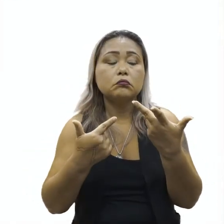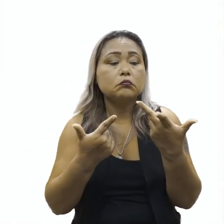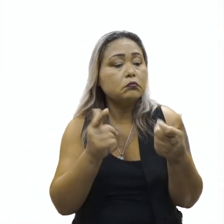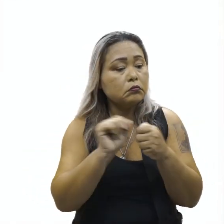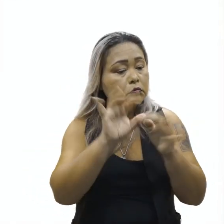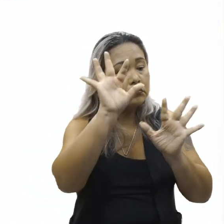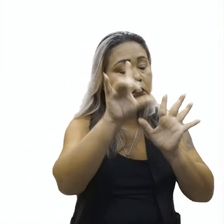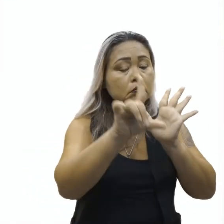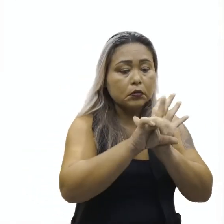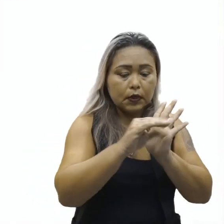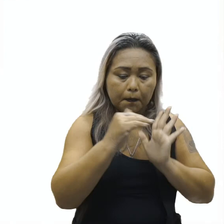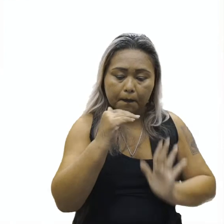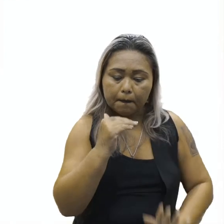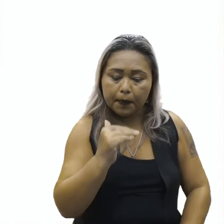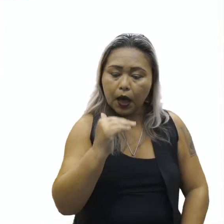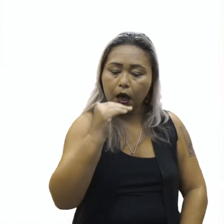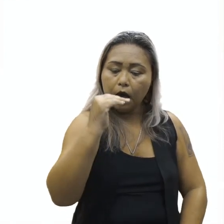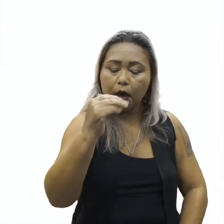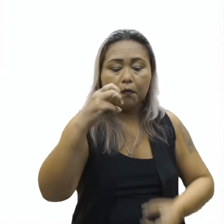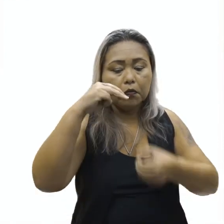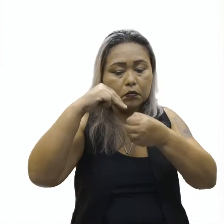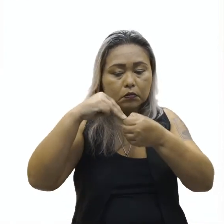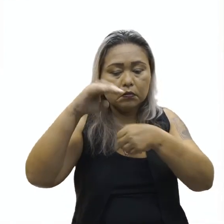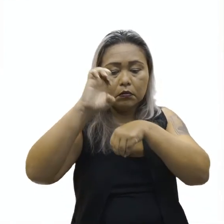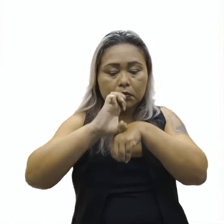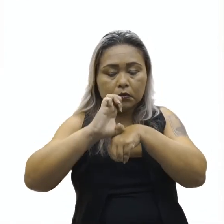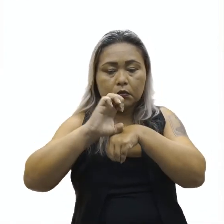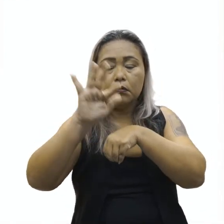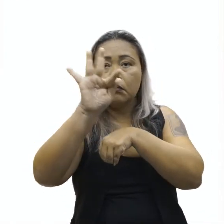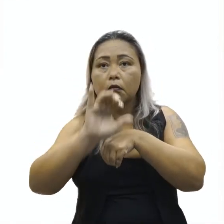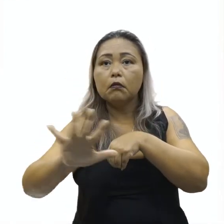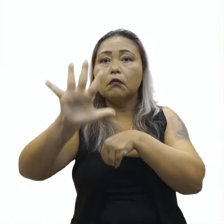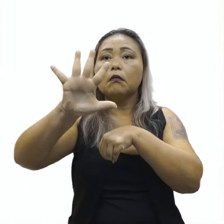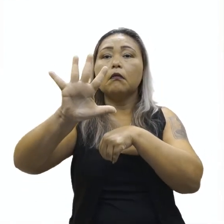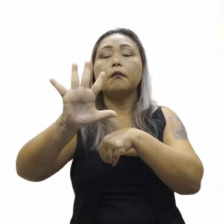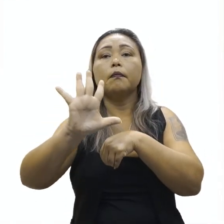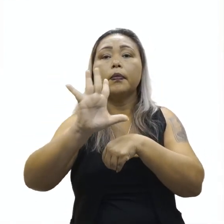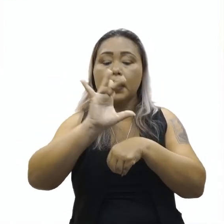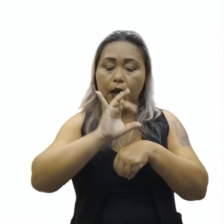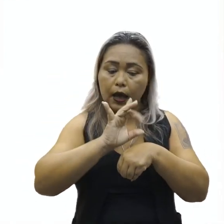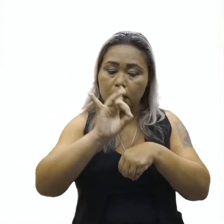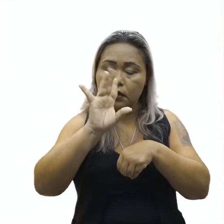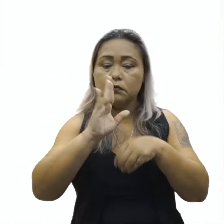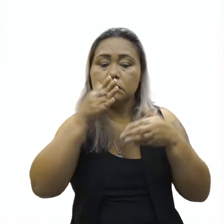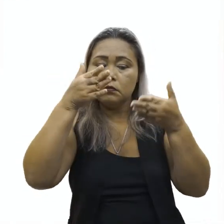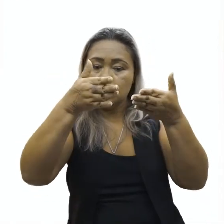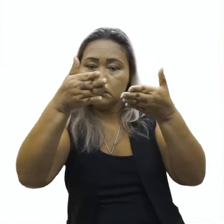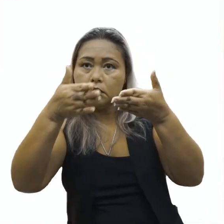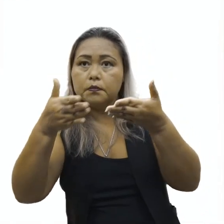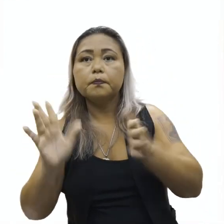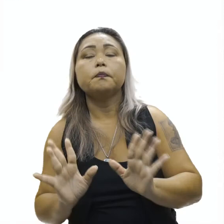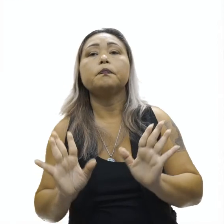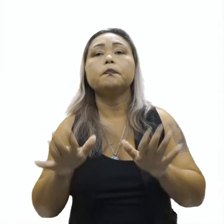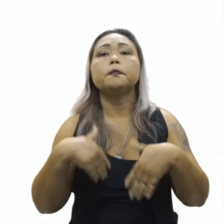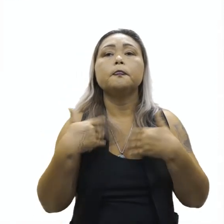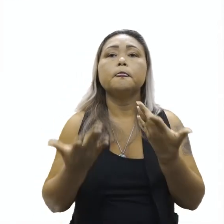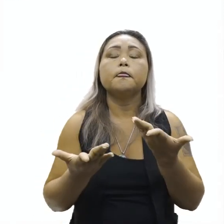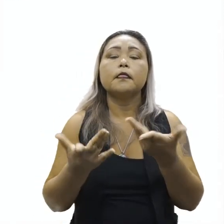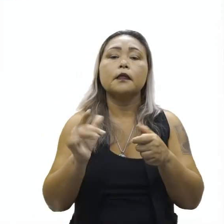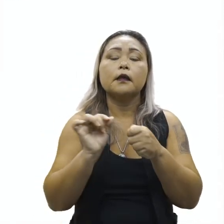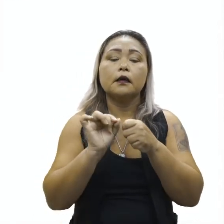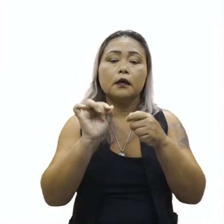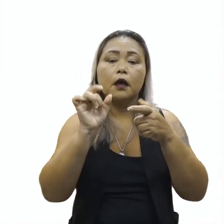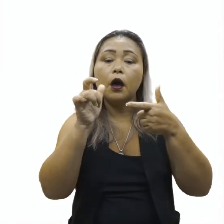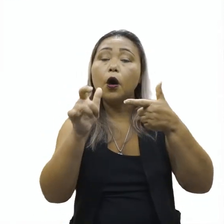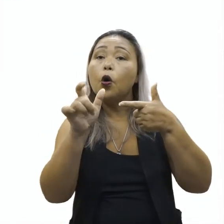3 esferas e cada uma delas dentro das suas funções, tá? E aí, o Executivo,